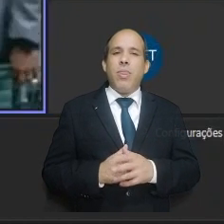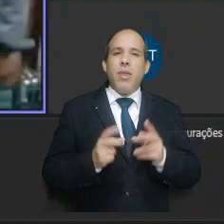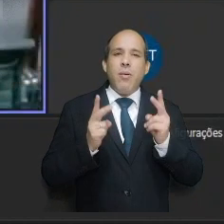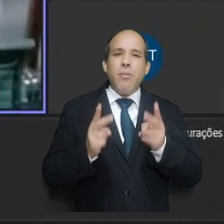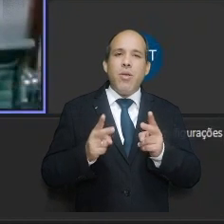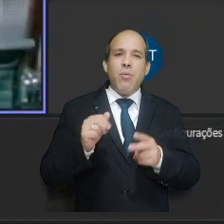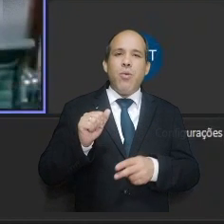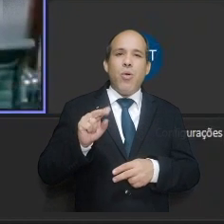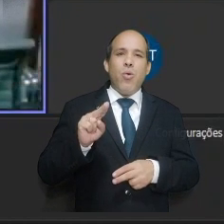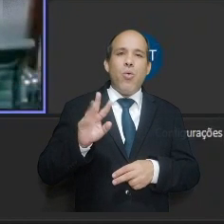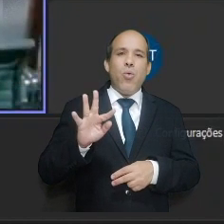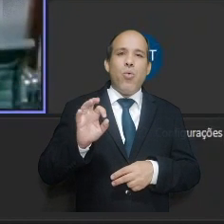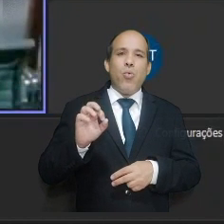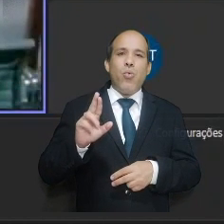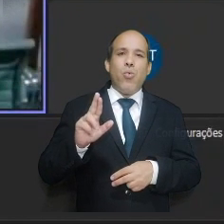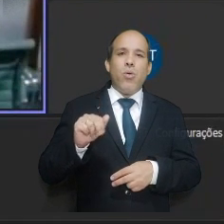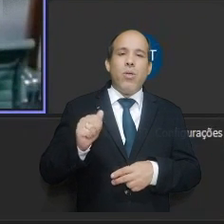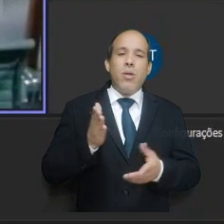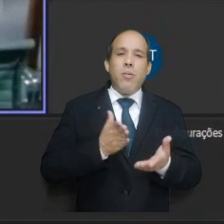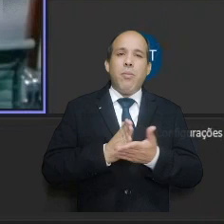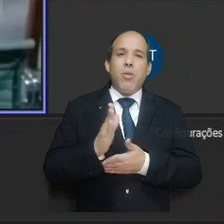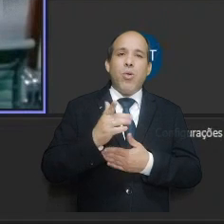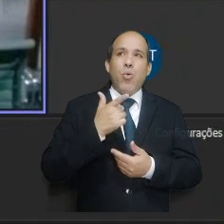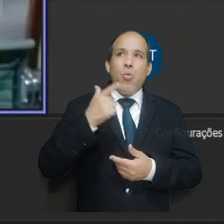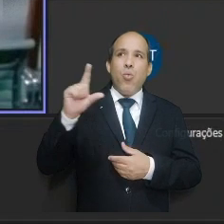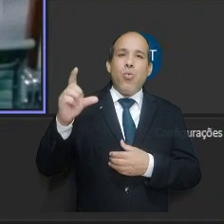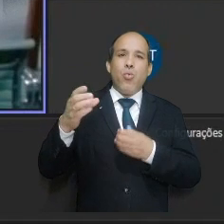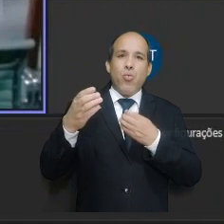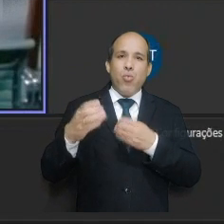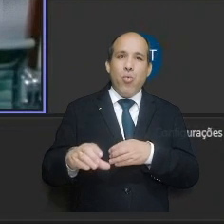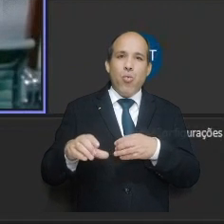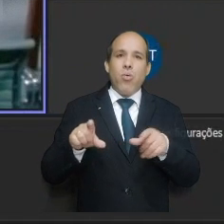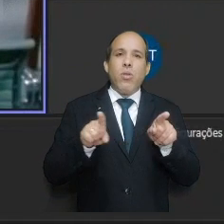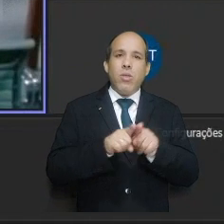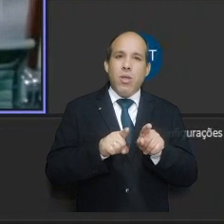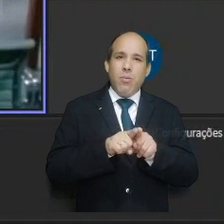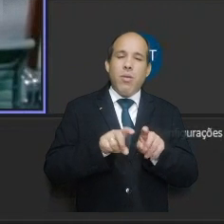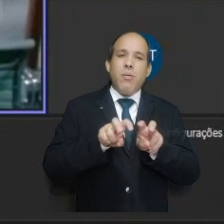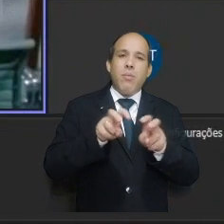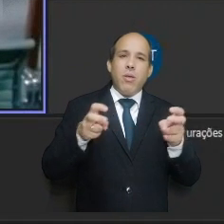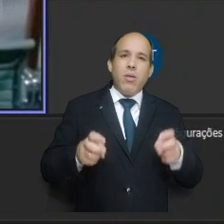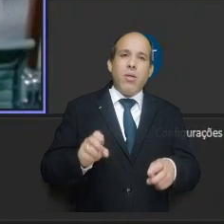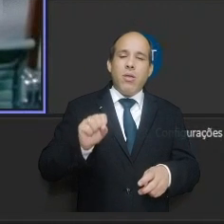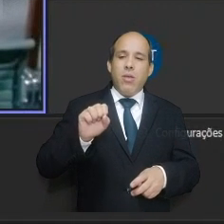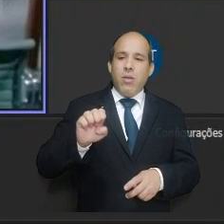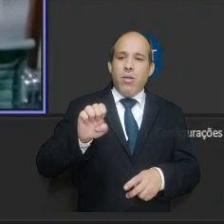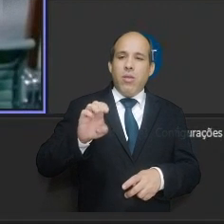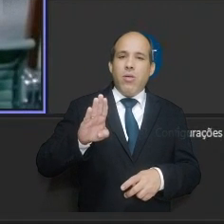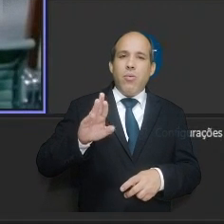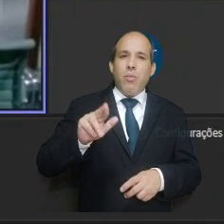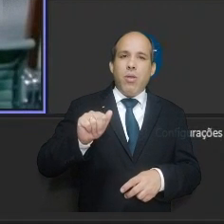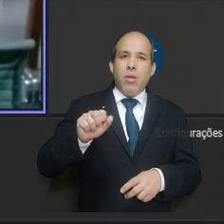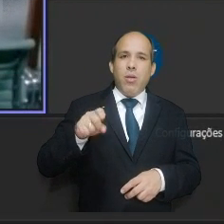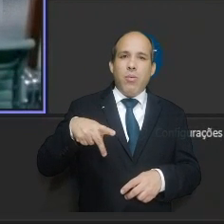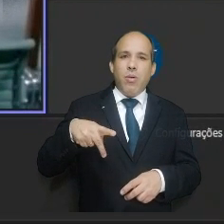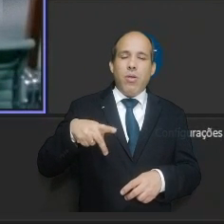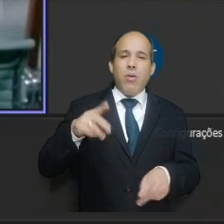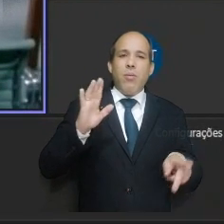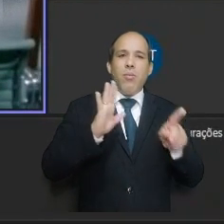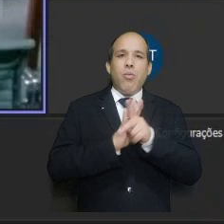presente caso é que a mesma autora passou em um outro concurso, também pela Banca Sebrasp,